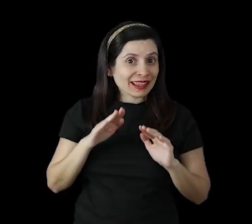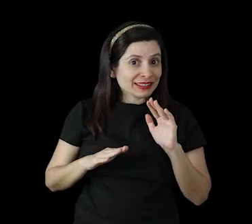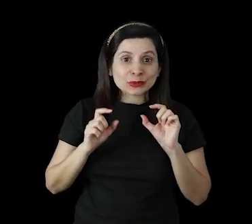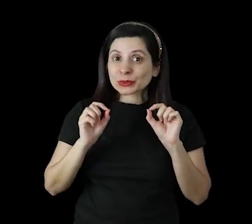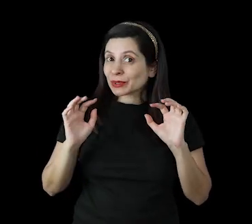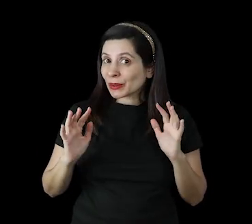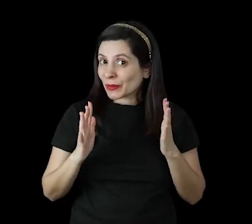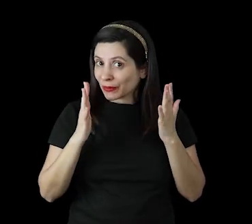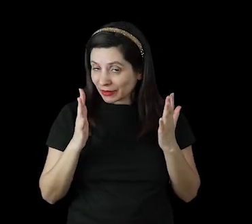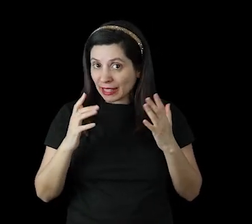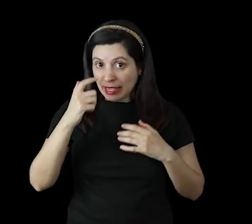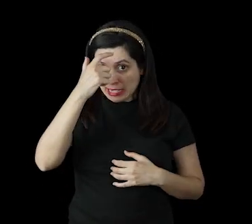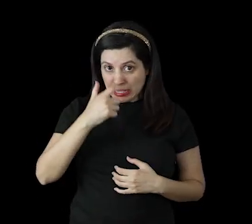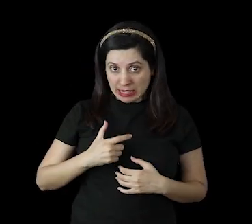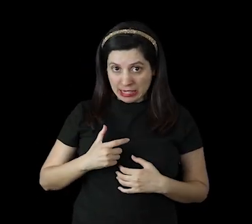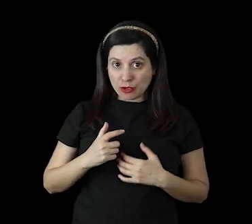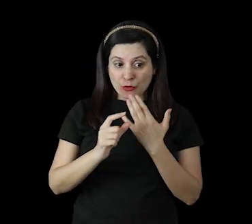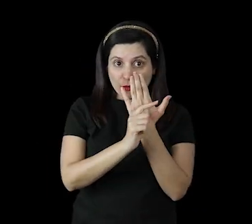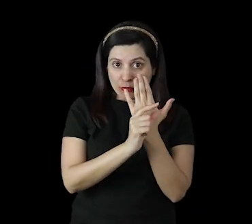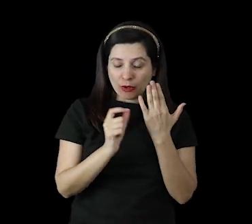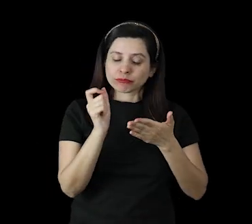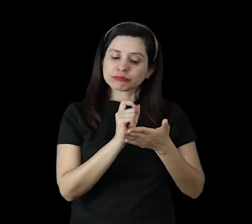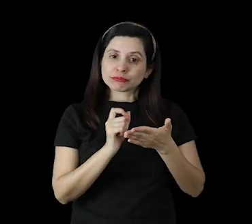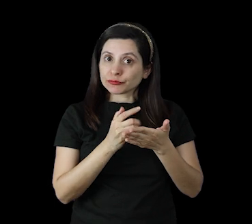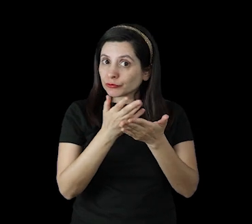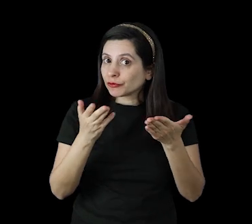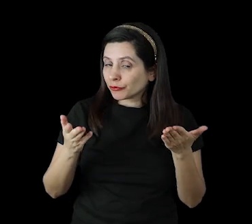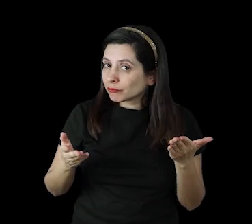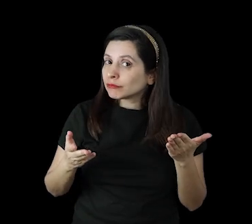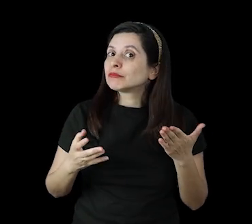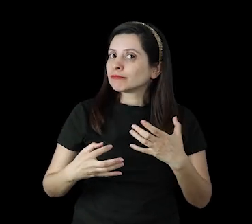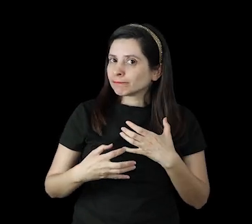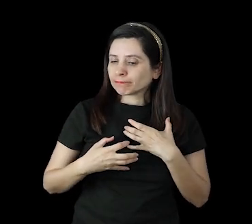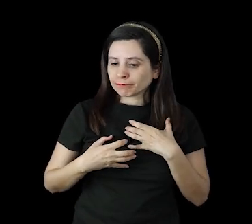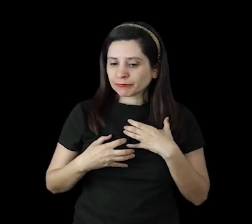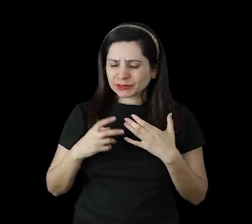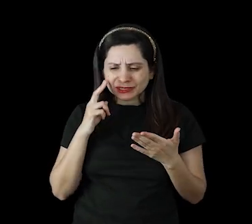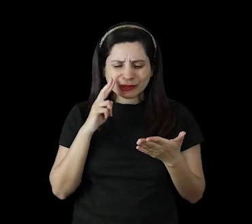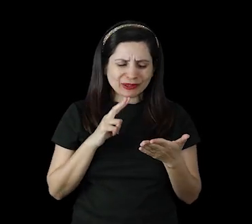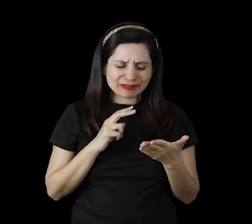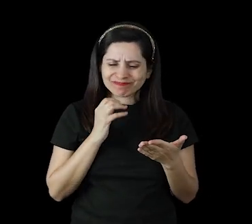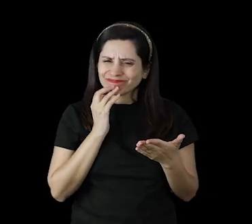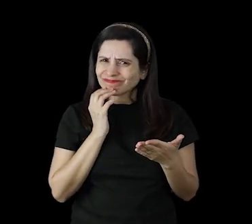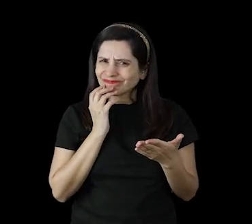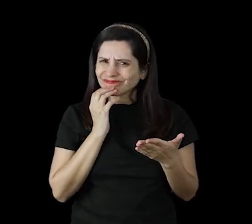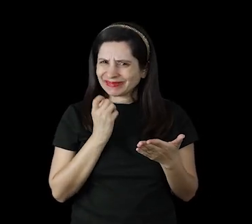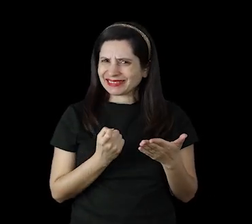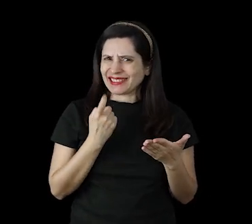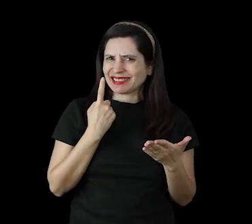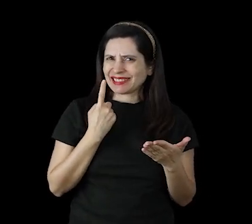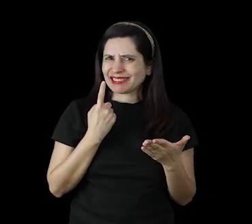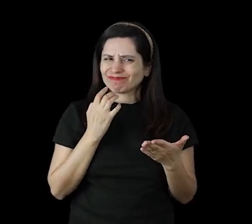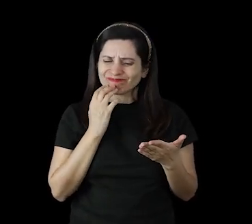o que acontece, eu enquanto autora, e vocês também devem ter essa sensação, você não olha para a coisa e fala: mas tá